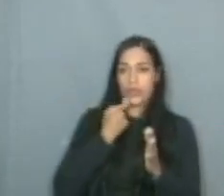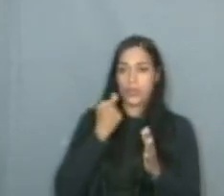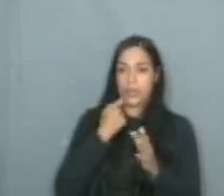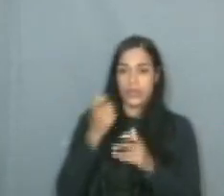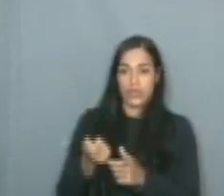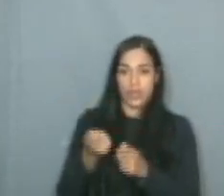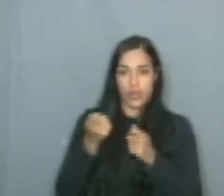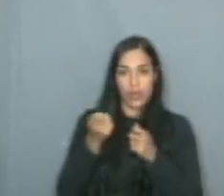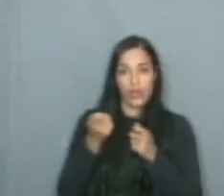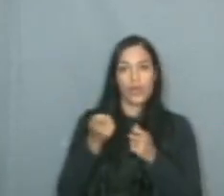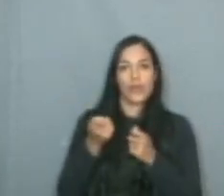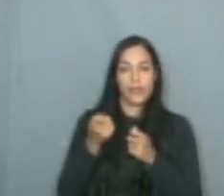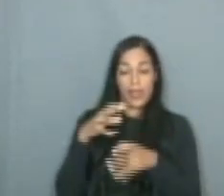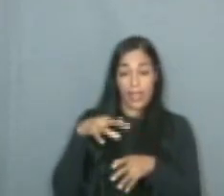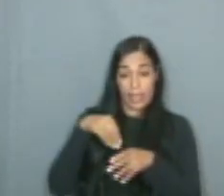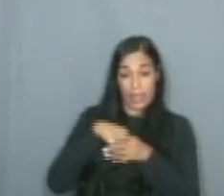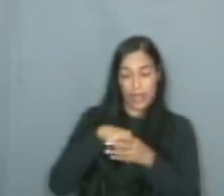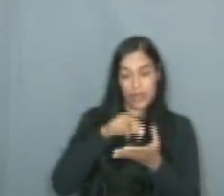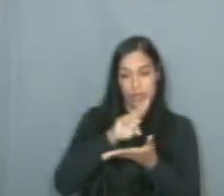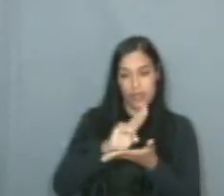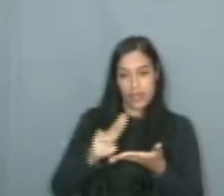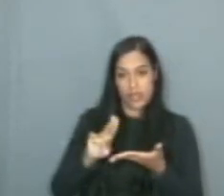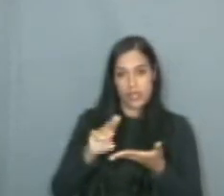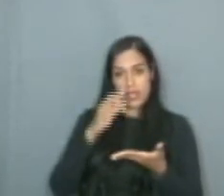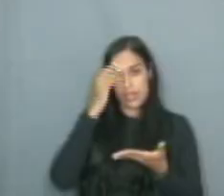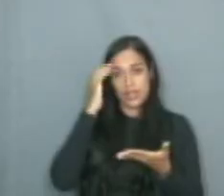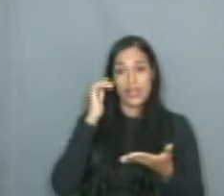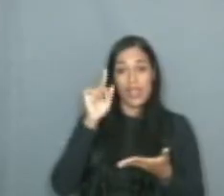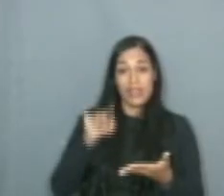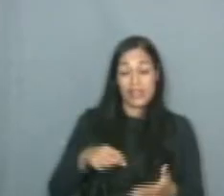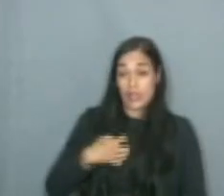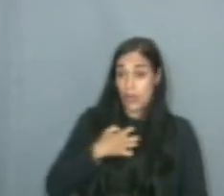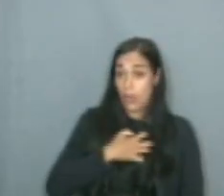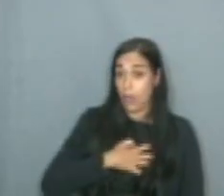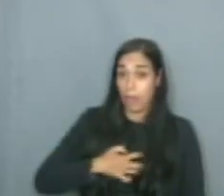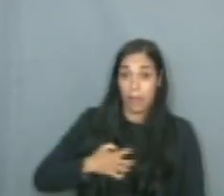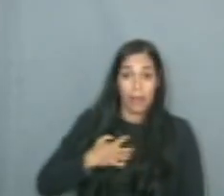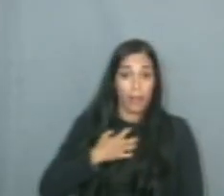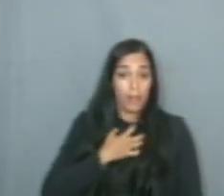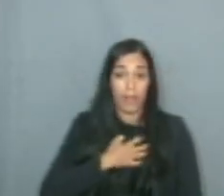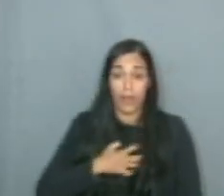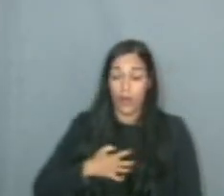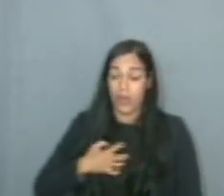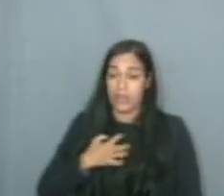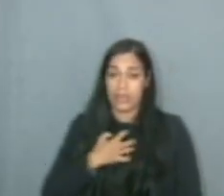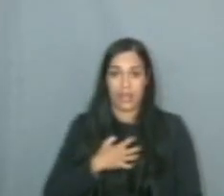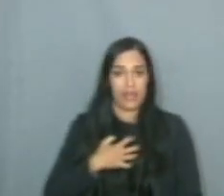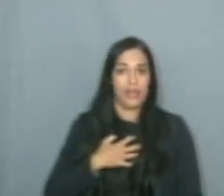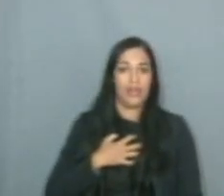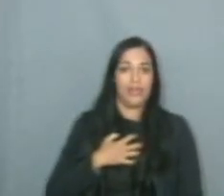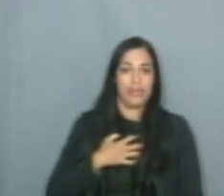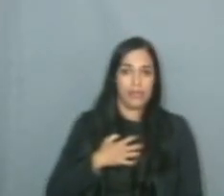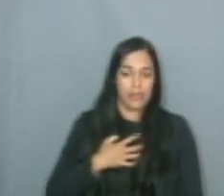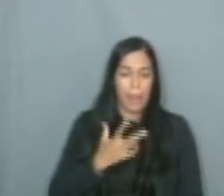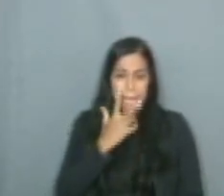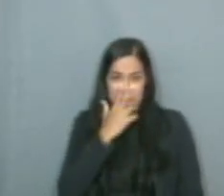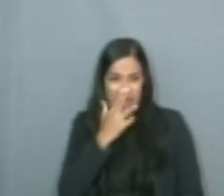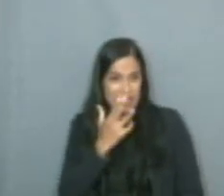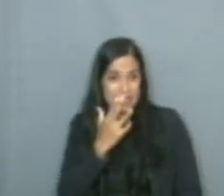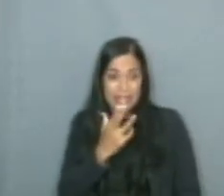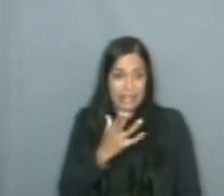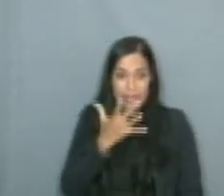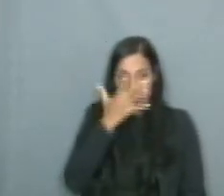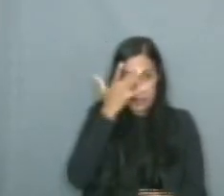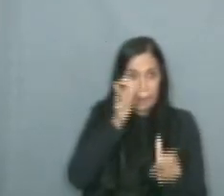pescador, estarem dentro das universidades. Mas isso incomoda. Parece que isso, sabe, traz uma agonia